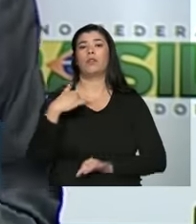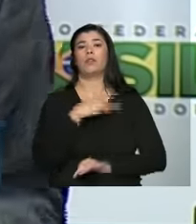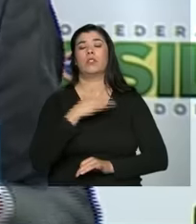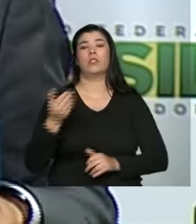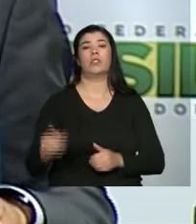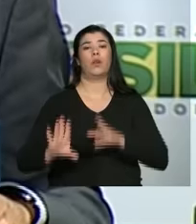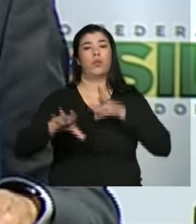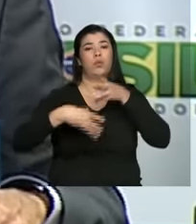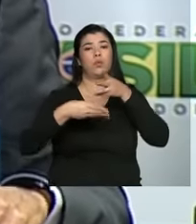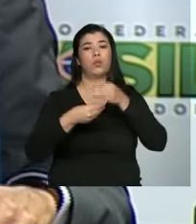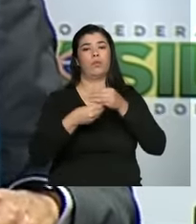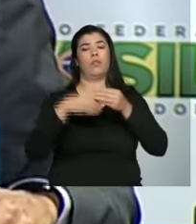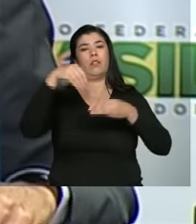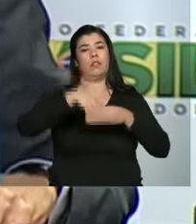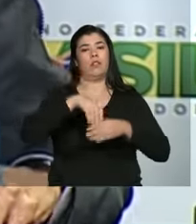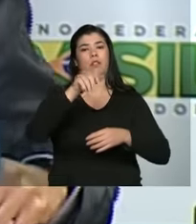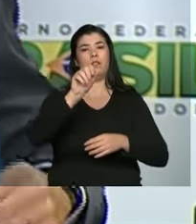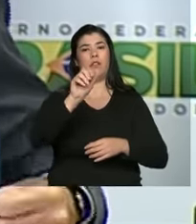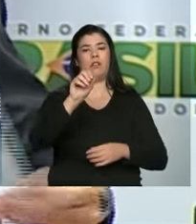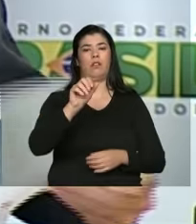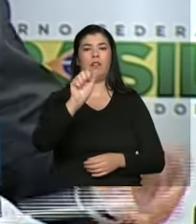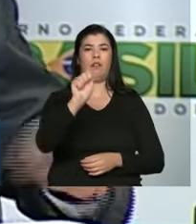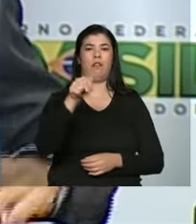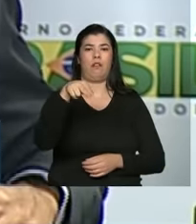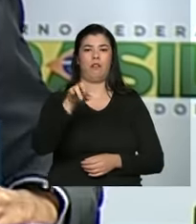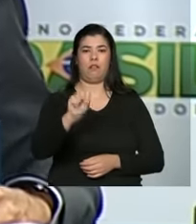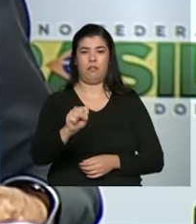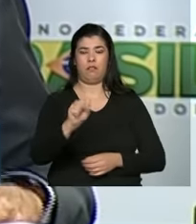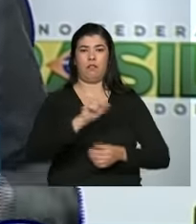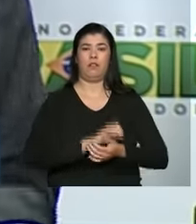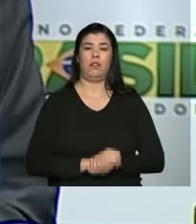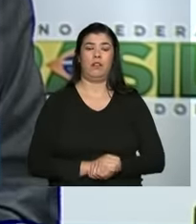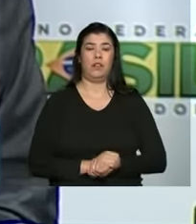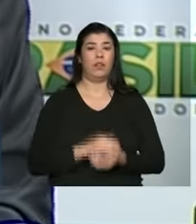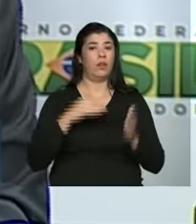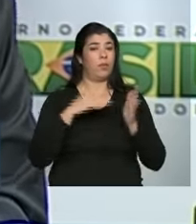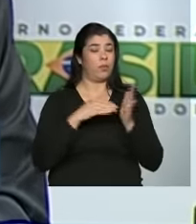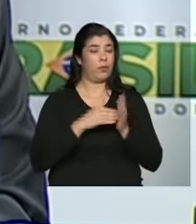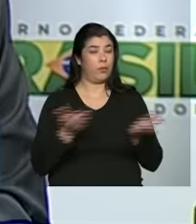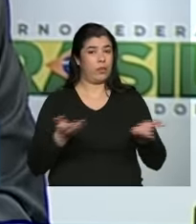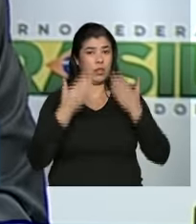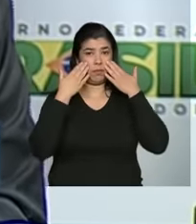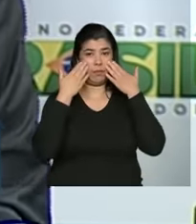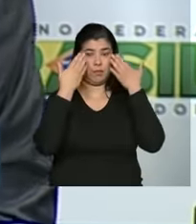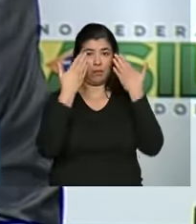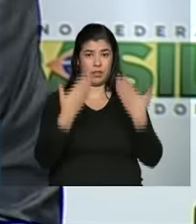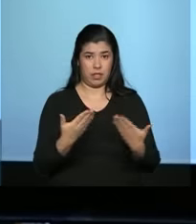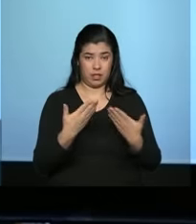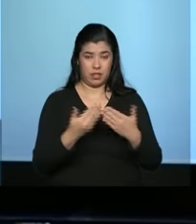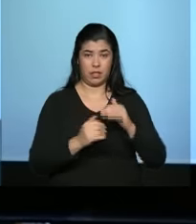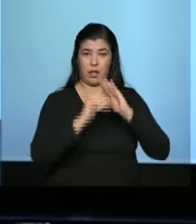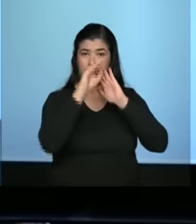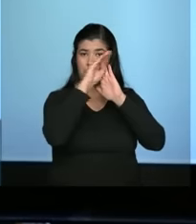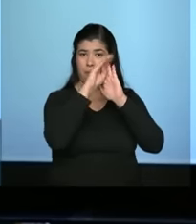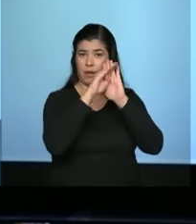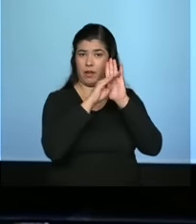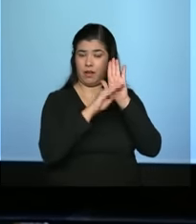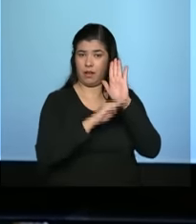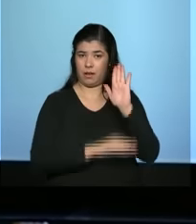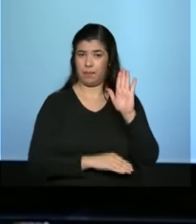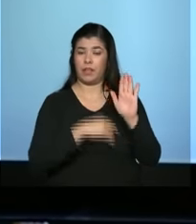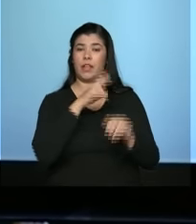parte da ins e por fim nós queremos apresentar passe uma a uma por favor a